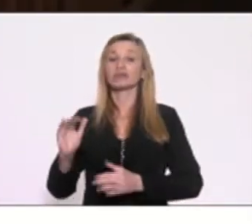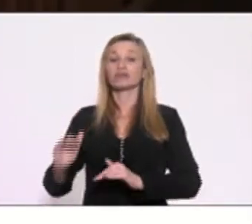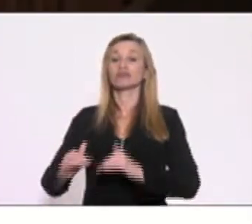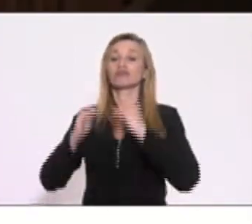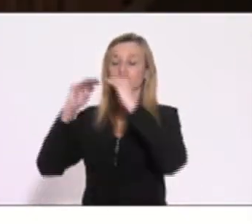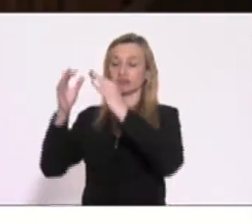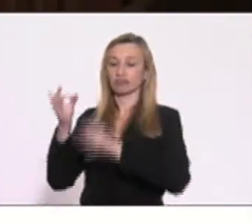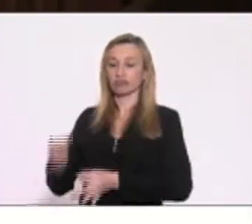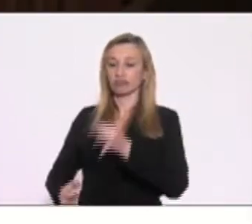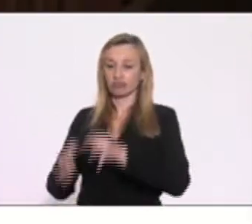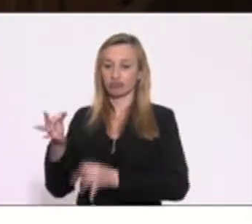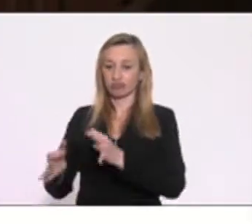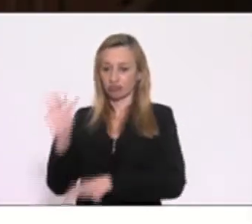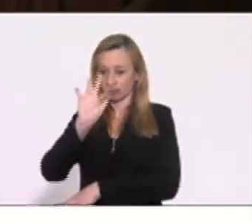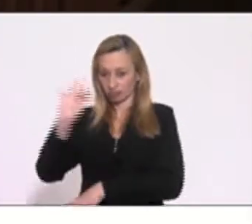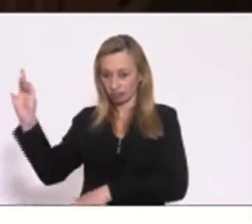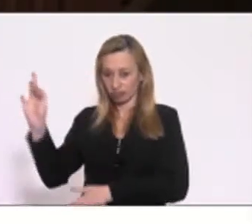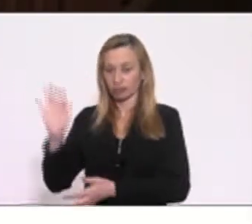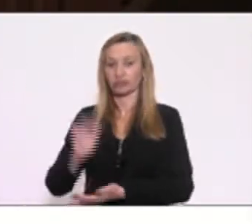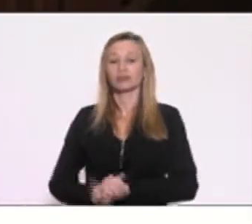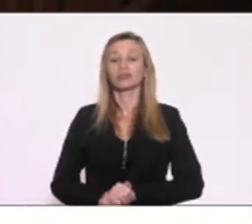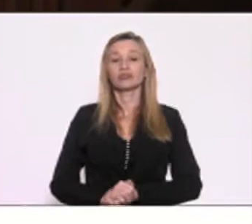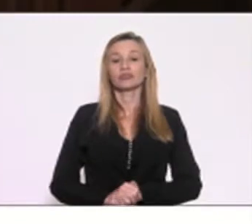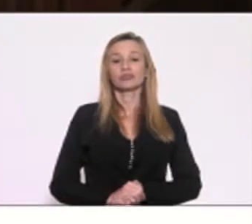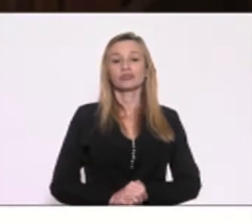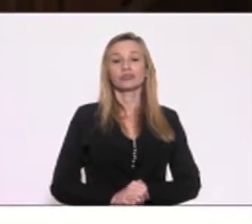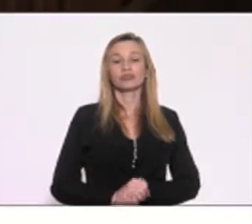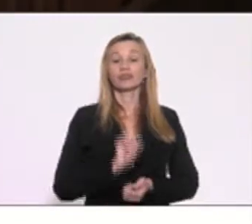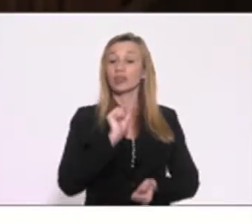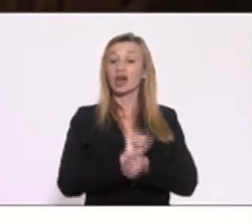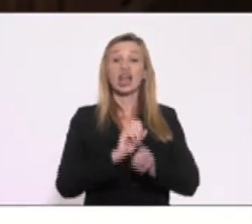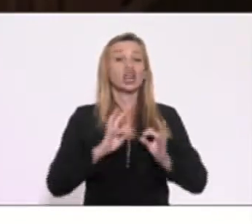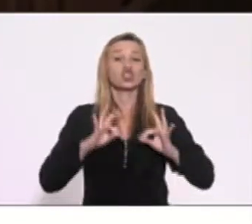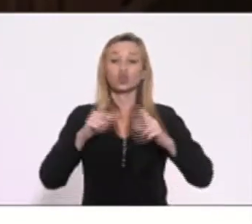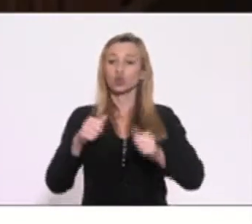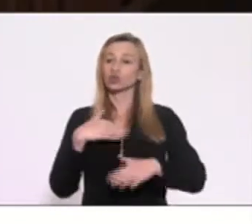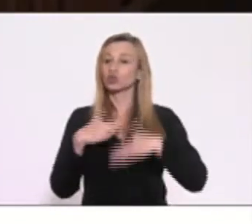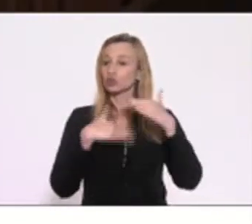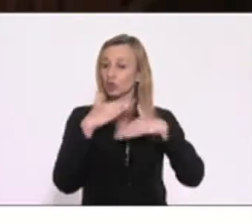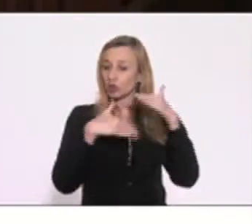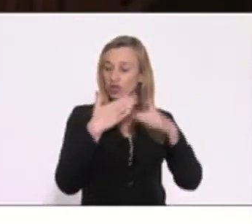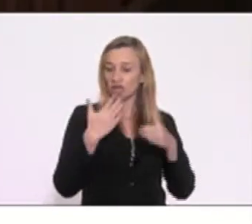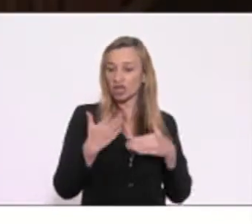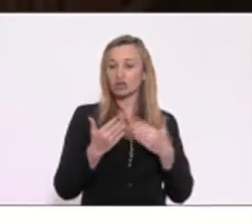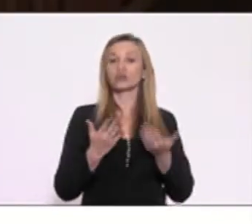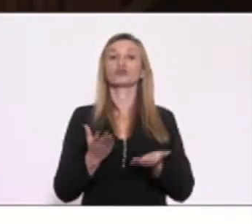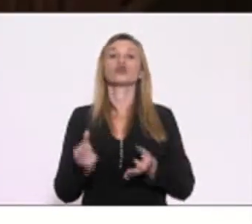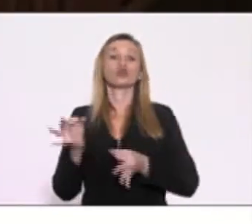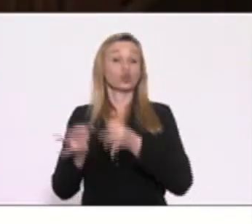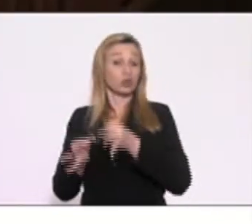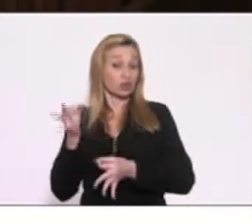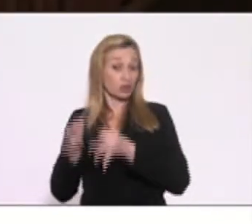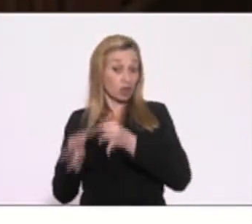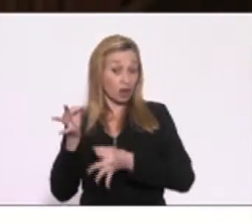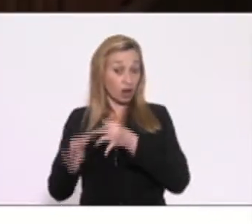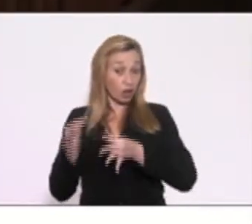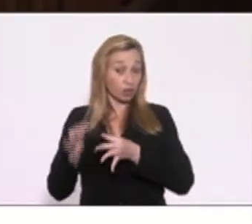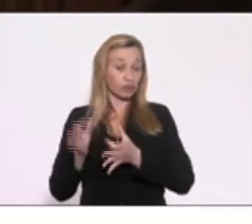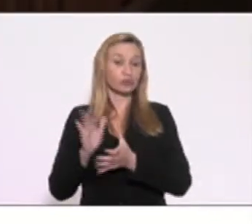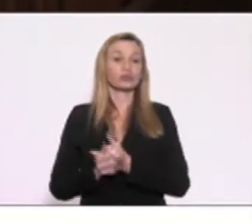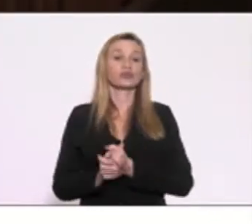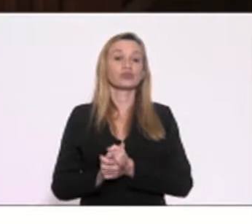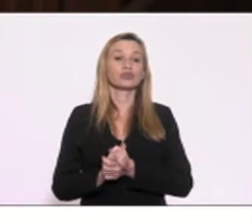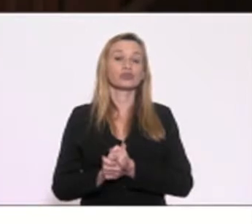Federal para suspender todos os processos judiciais que